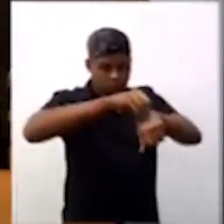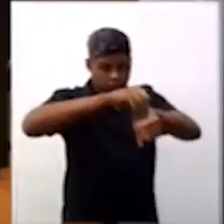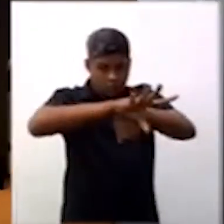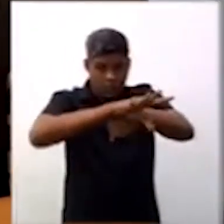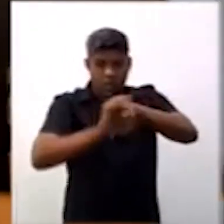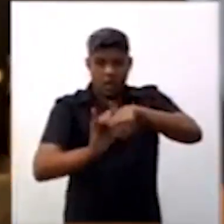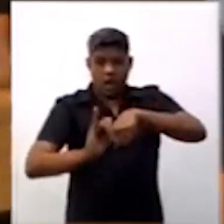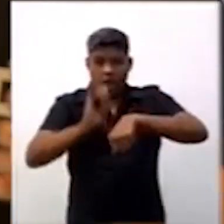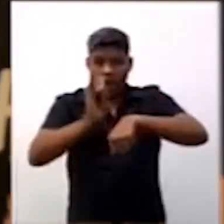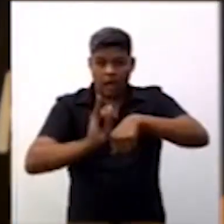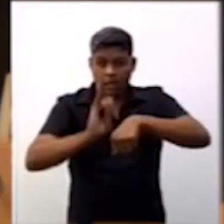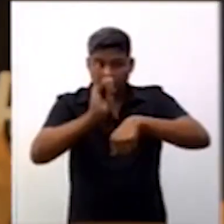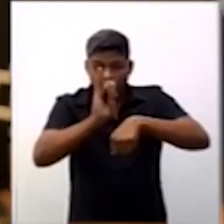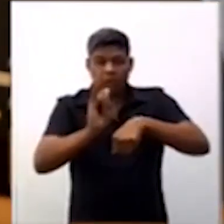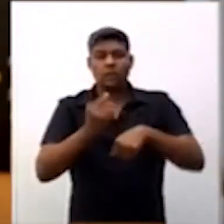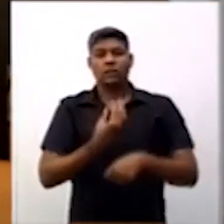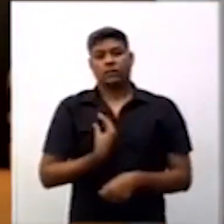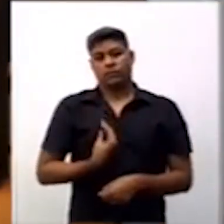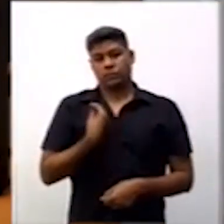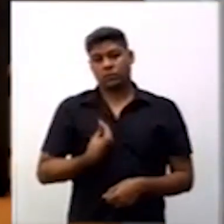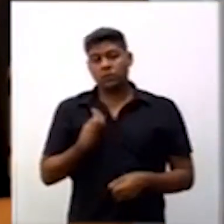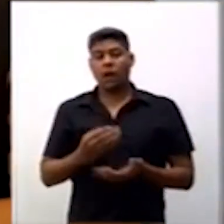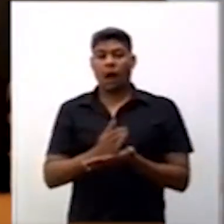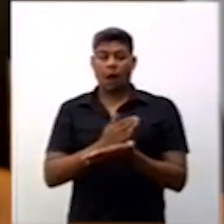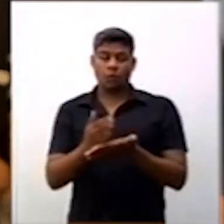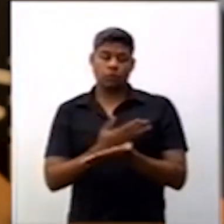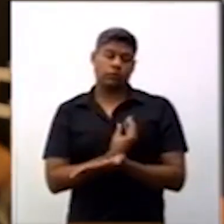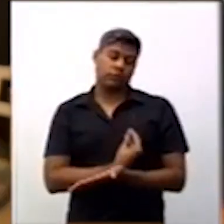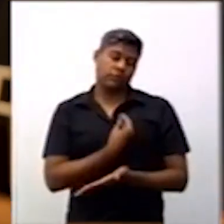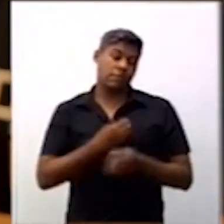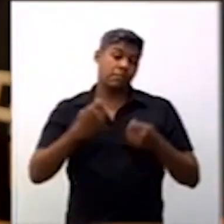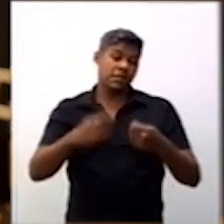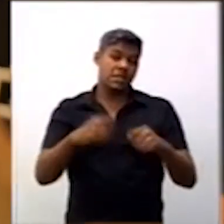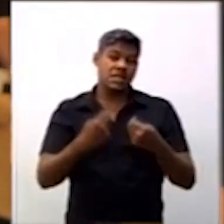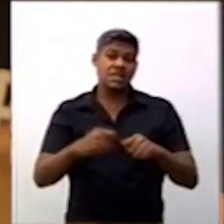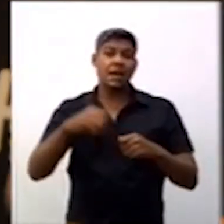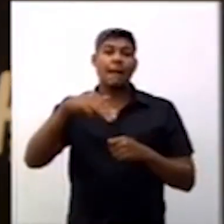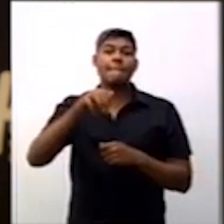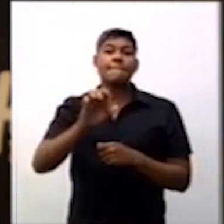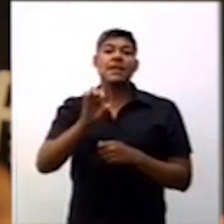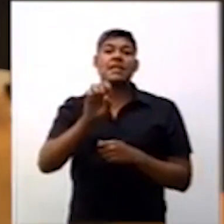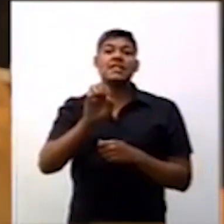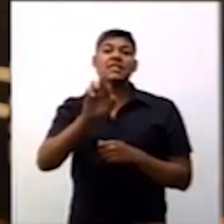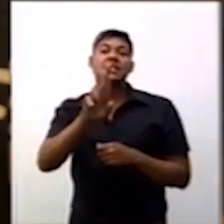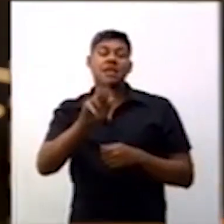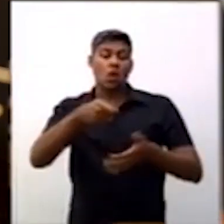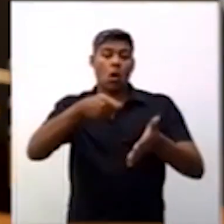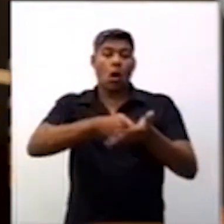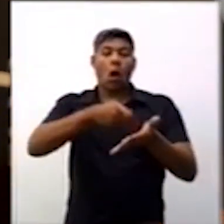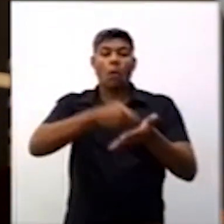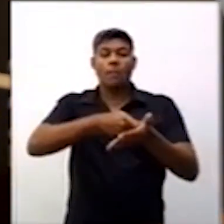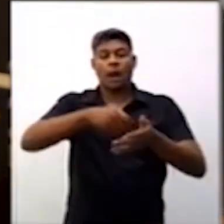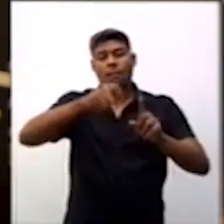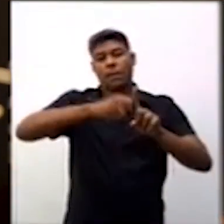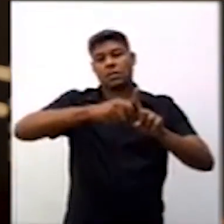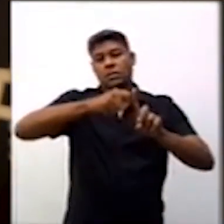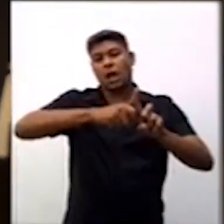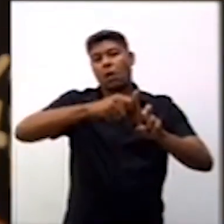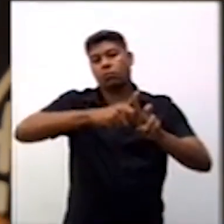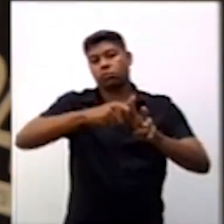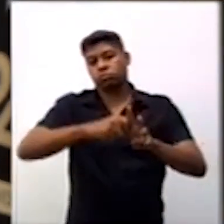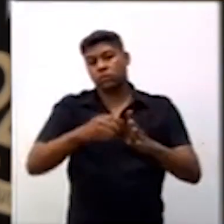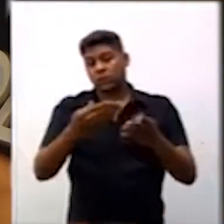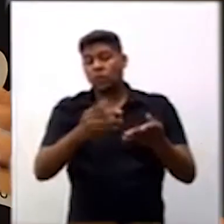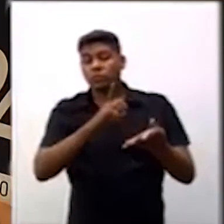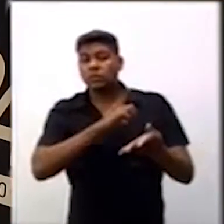energia elétrica, você consome uma certa porção e ela precisa medir para poder te cobrar isso mensalmente. Nós